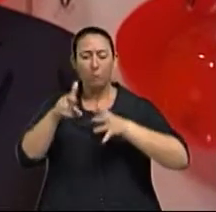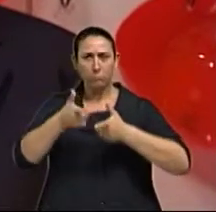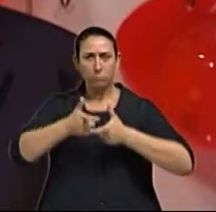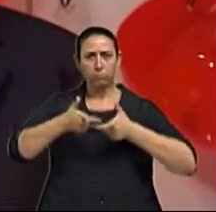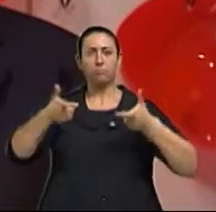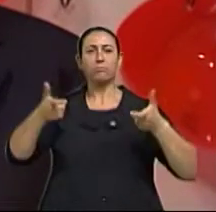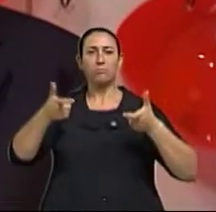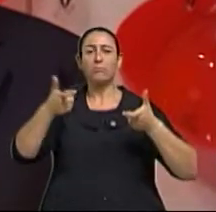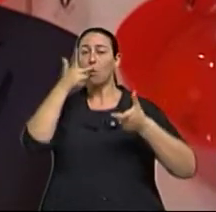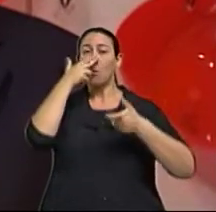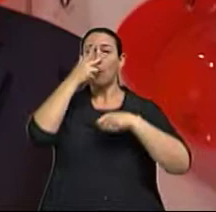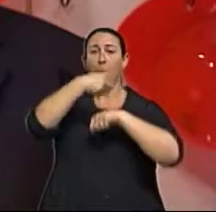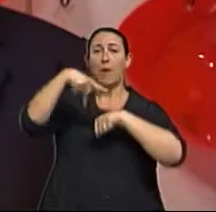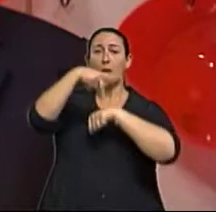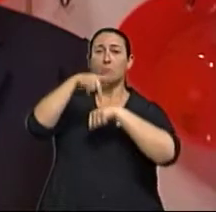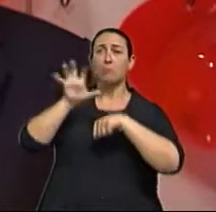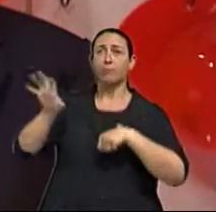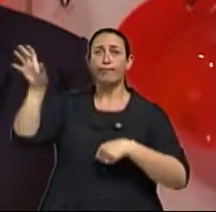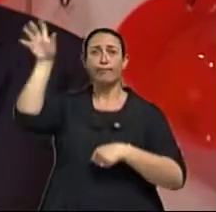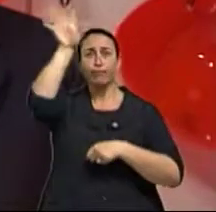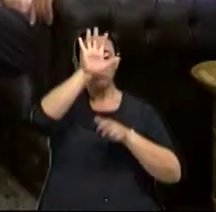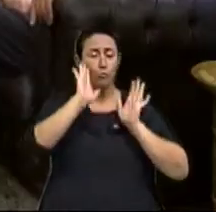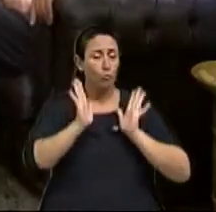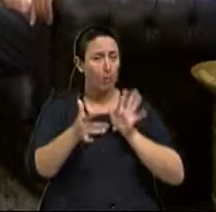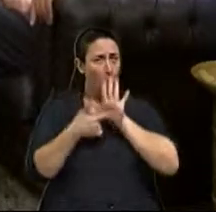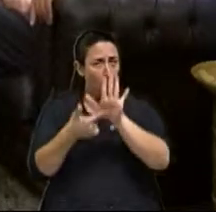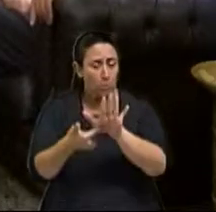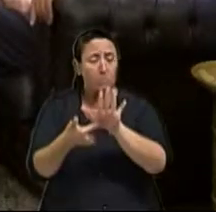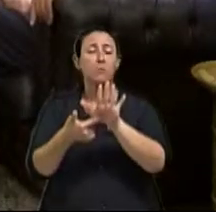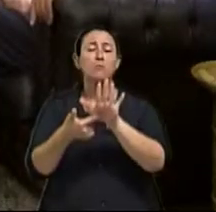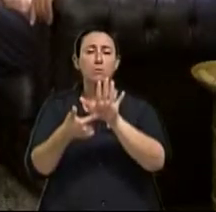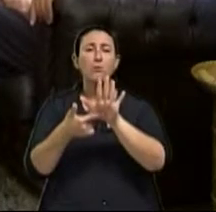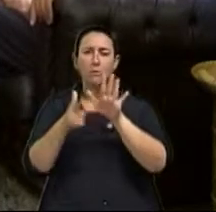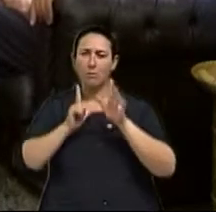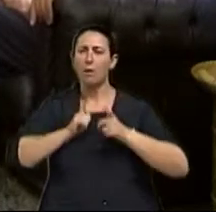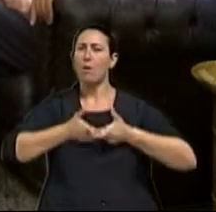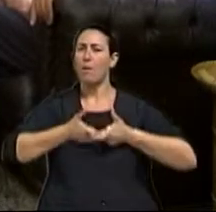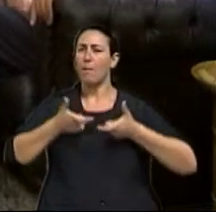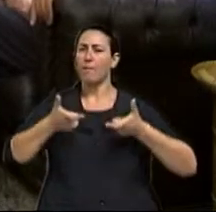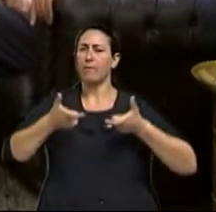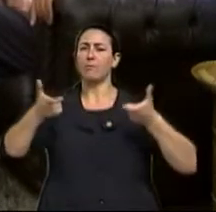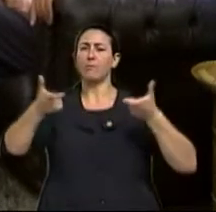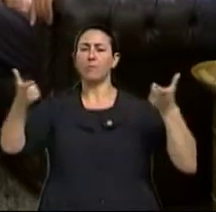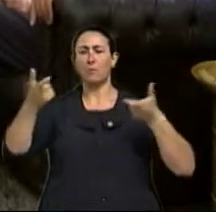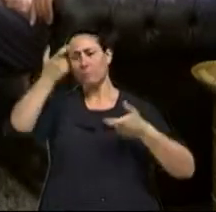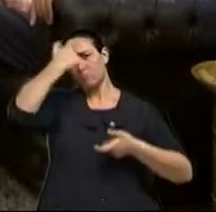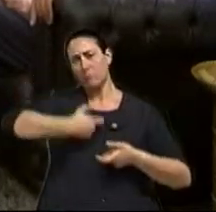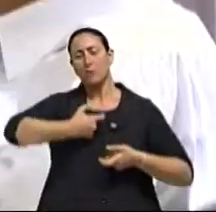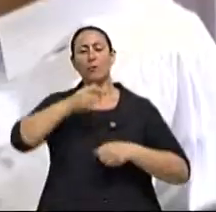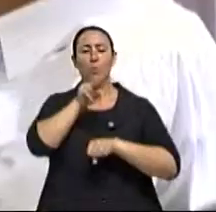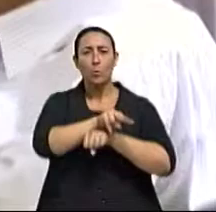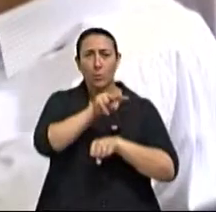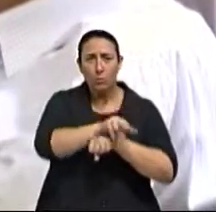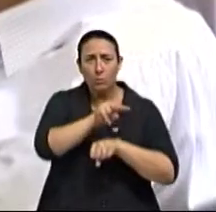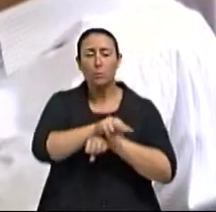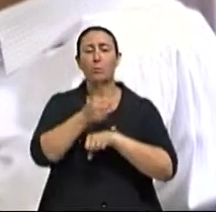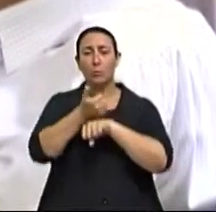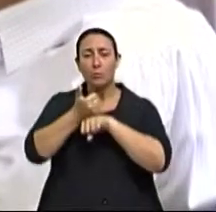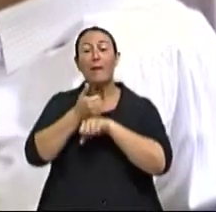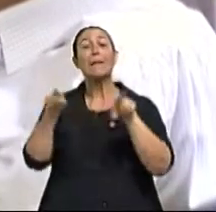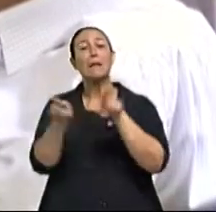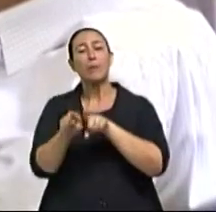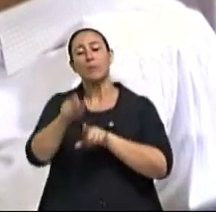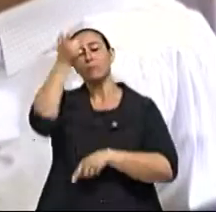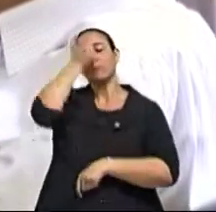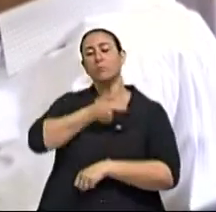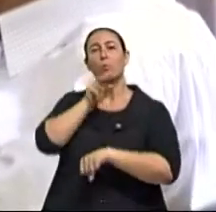haver uma percentagem cada vez maior, né, de cuidadores profissionais e menor de cuidadores familiares. Ah, né? Isso vai